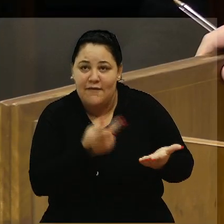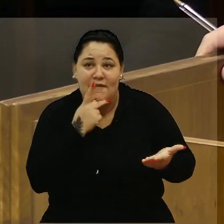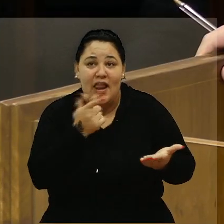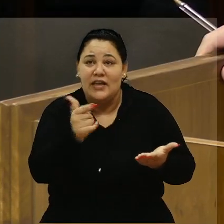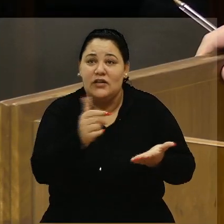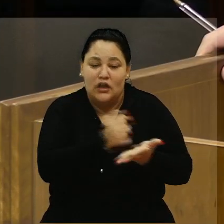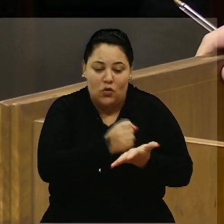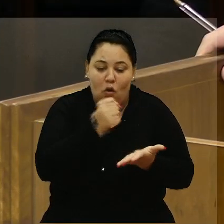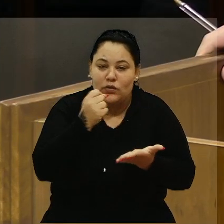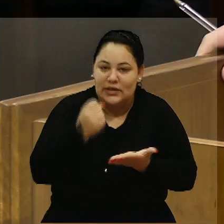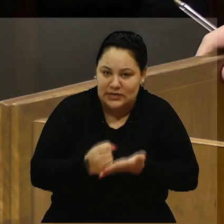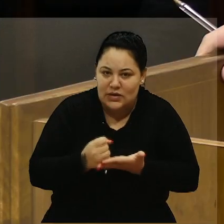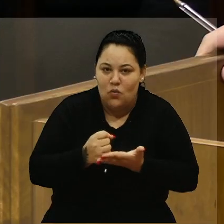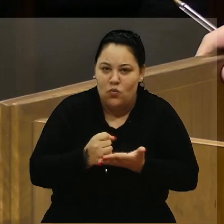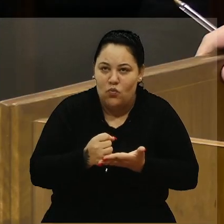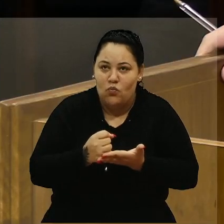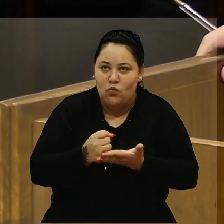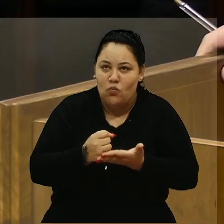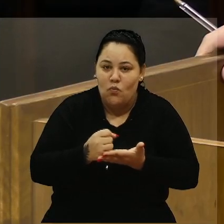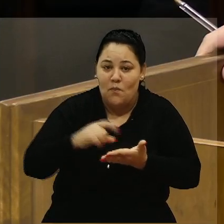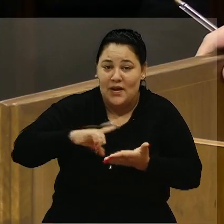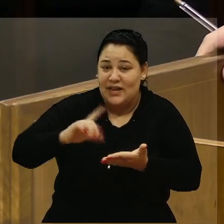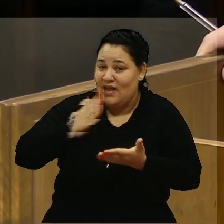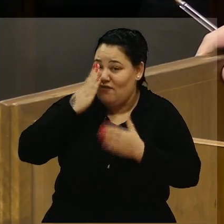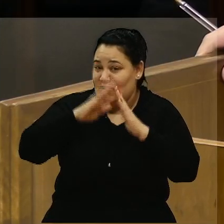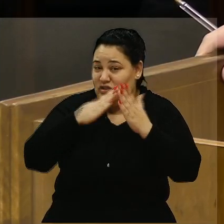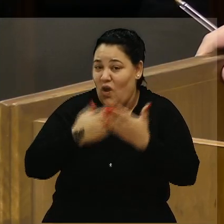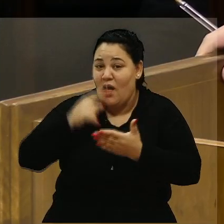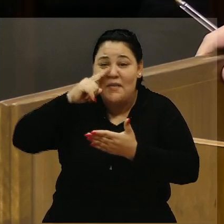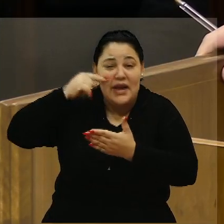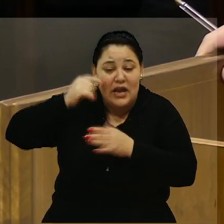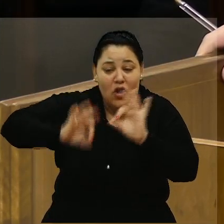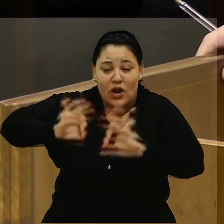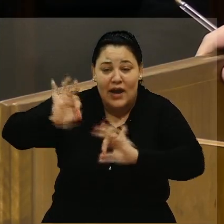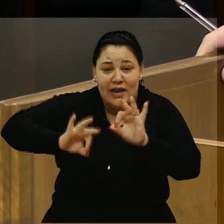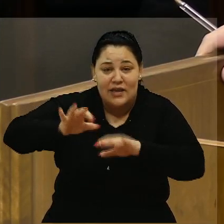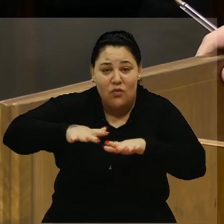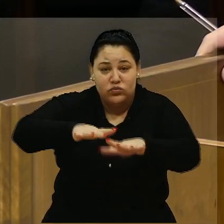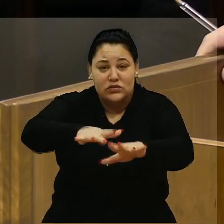para botar amarelinho na frente de escola municipal, organizar o trânsito,